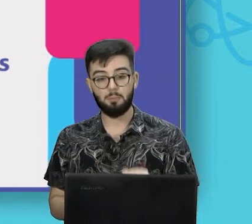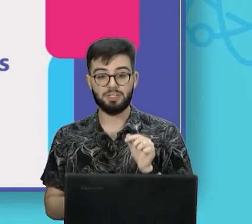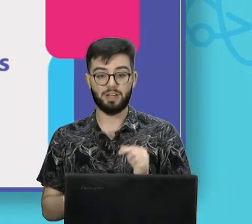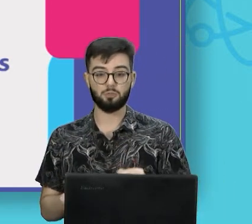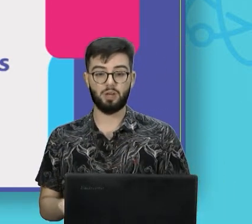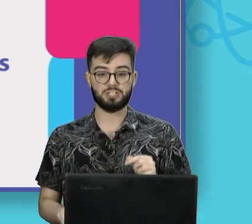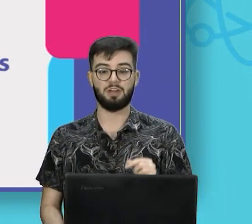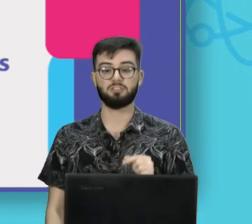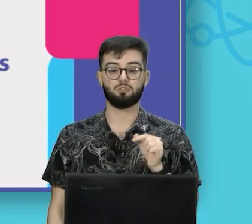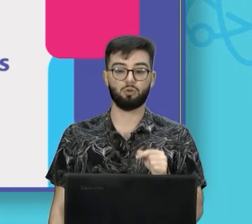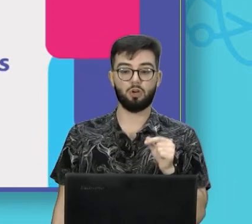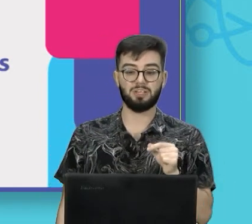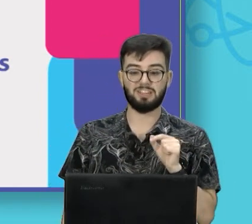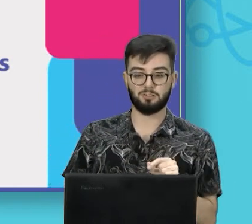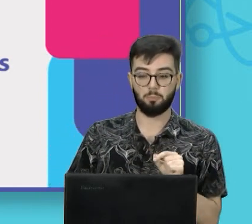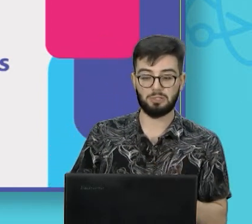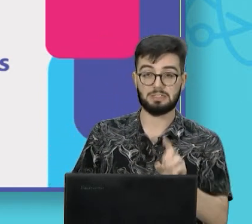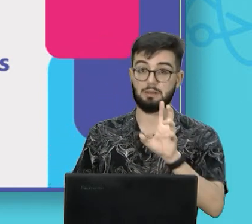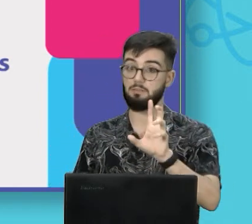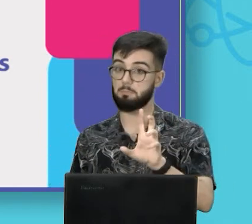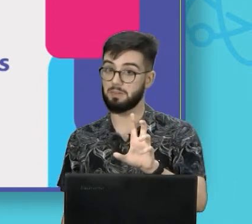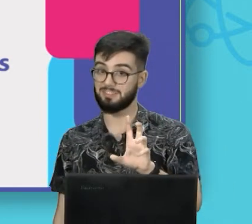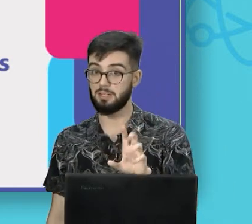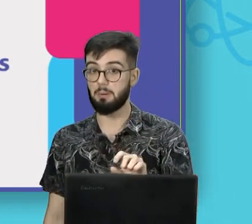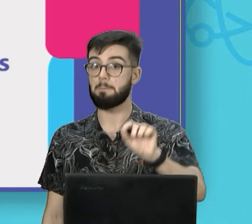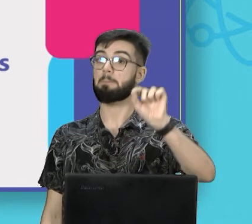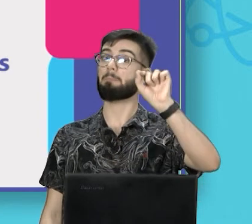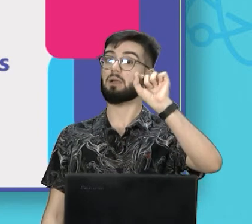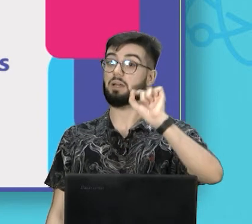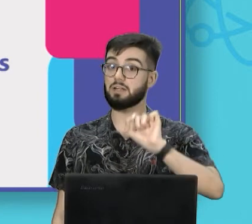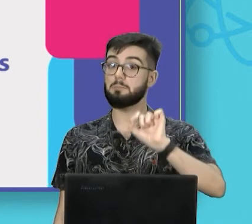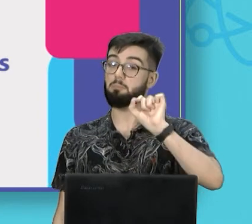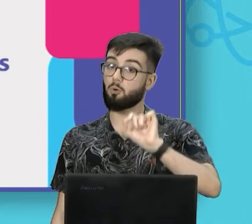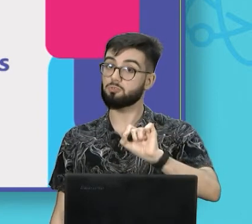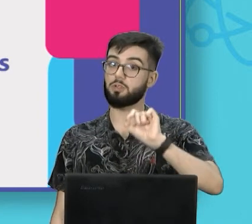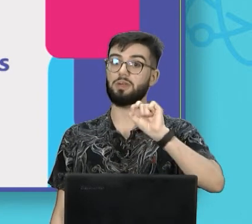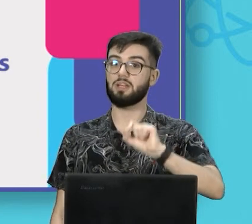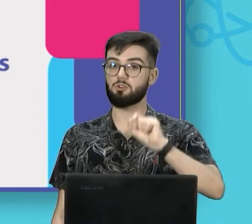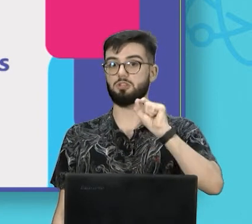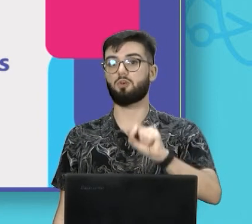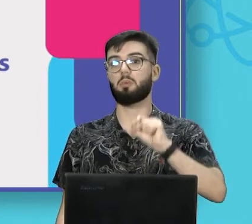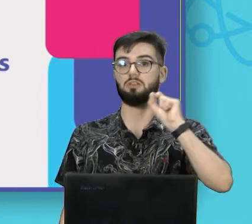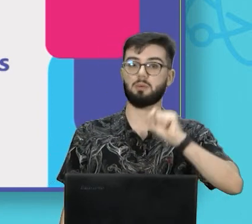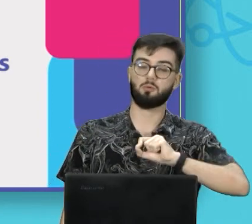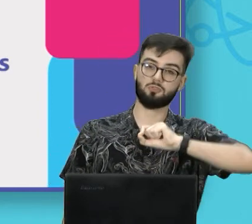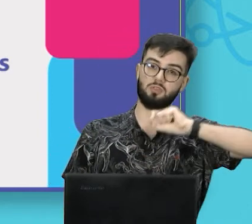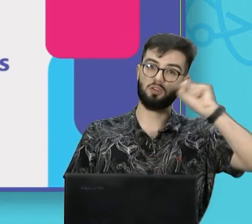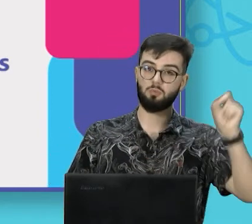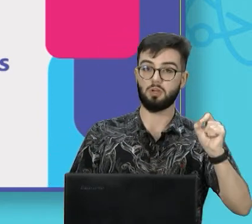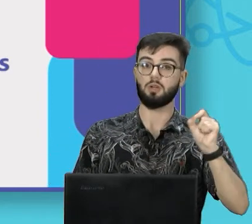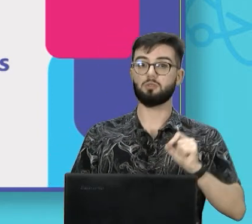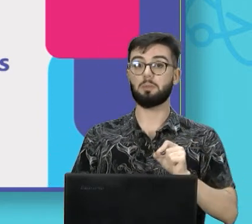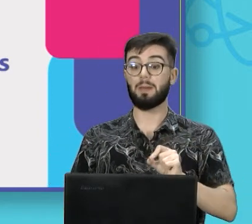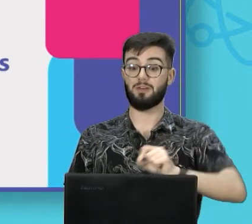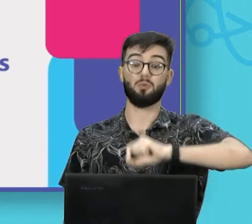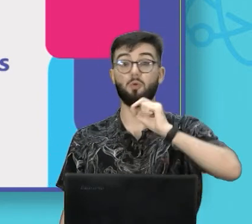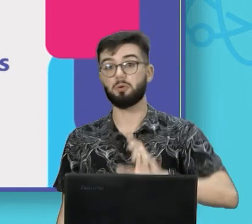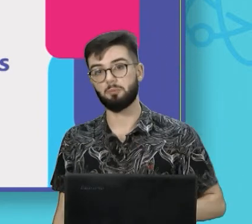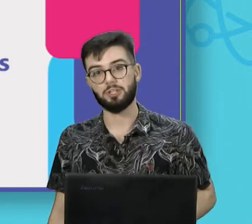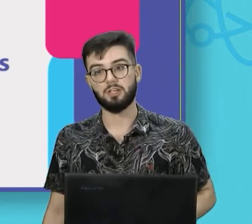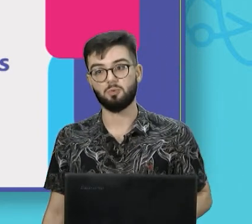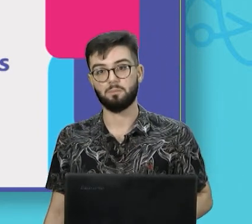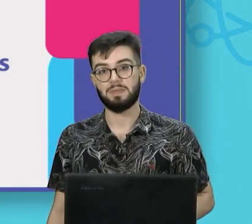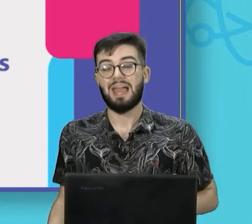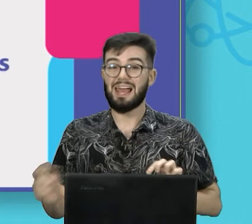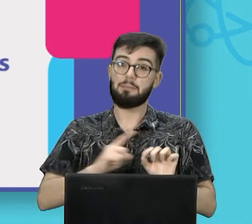o poder moderador EA chave de toda a organização política percebas grande ponto que o Enem gosta de cobrar sobre a constituição do império